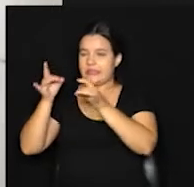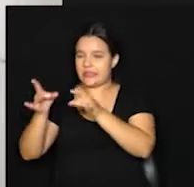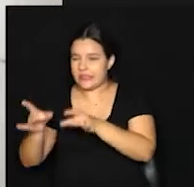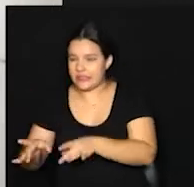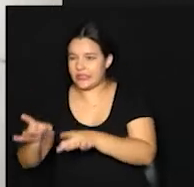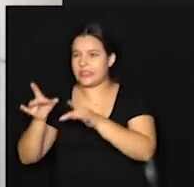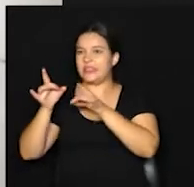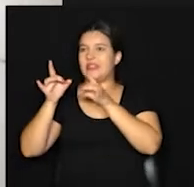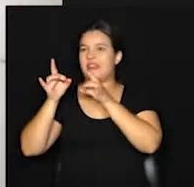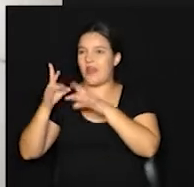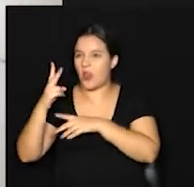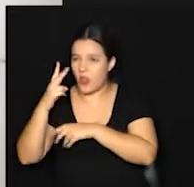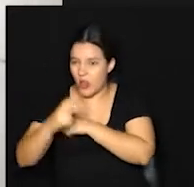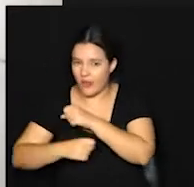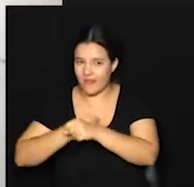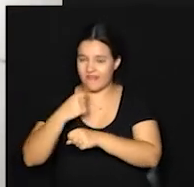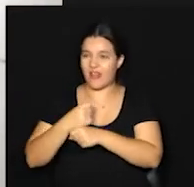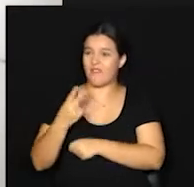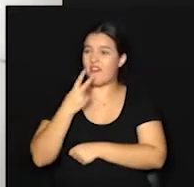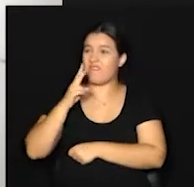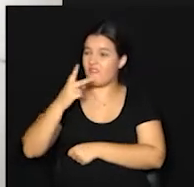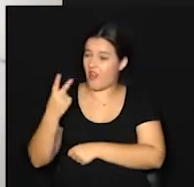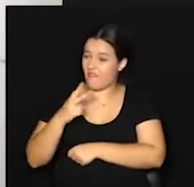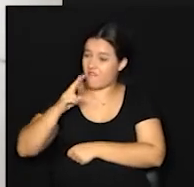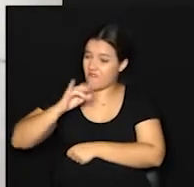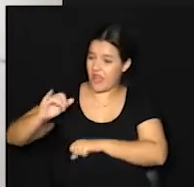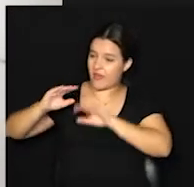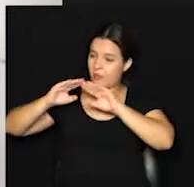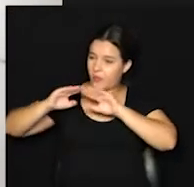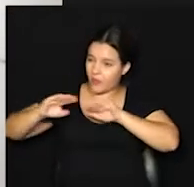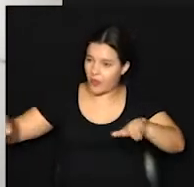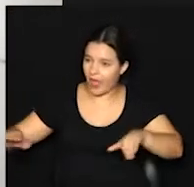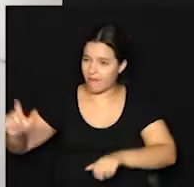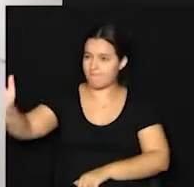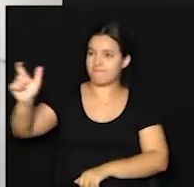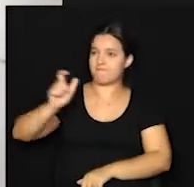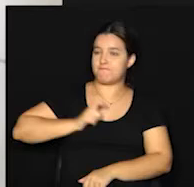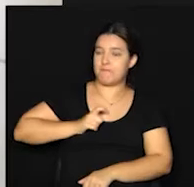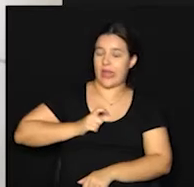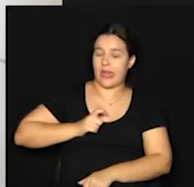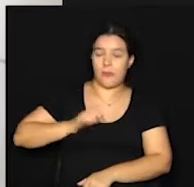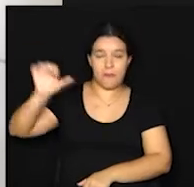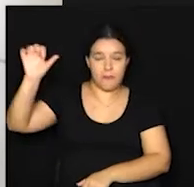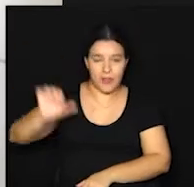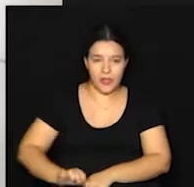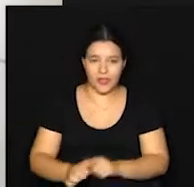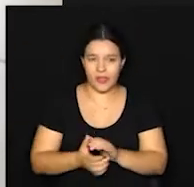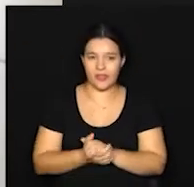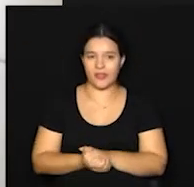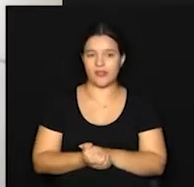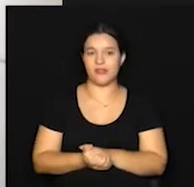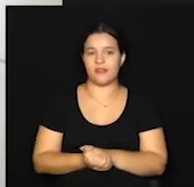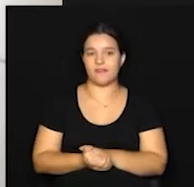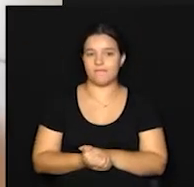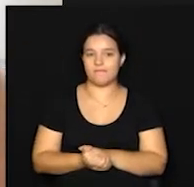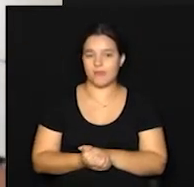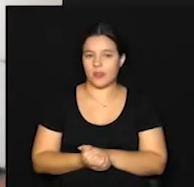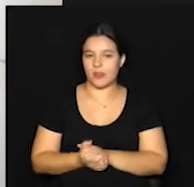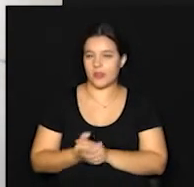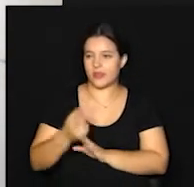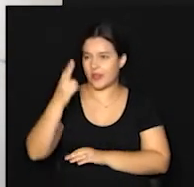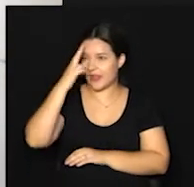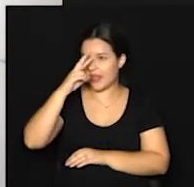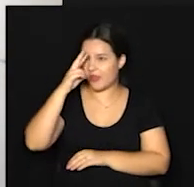cada vez que eu falava, olha, vamos terminar, vinha uma ameaça ou uma crise. Uma vez eu lembro que